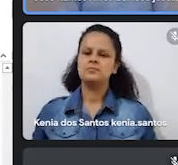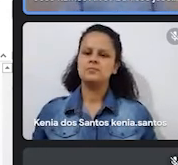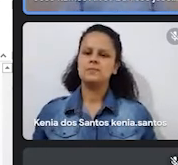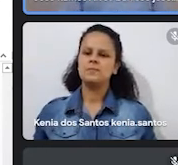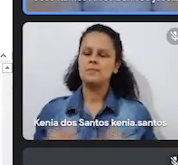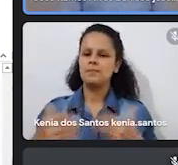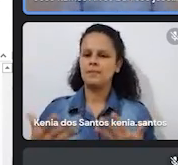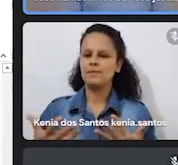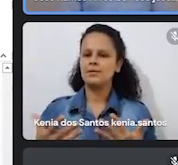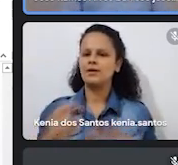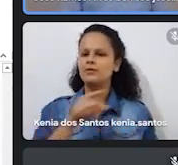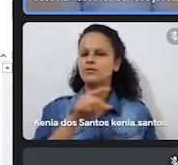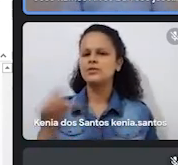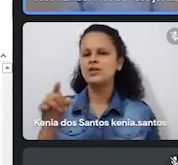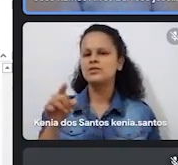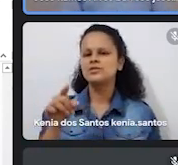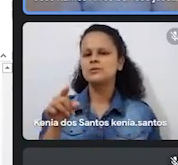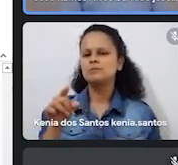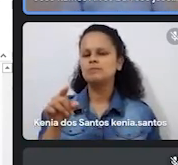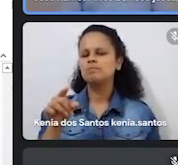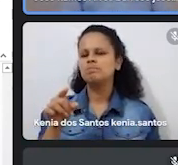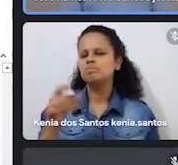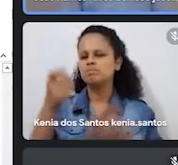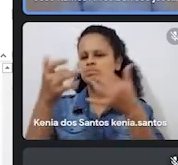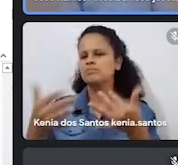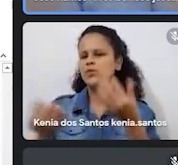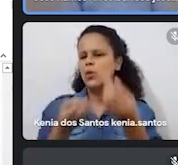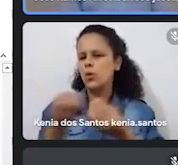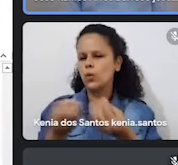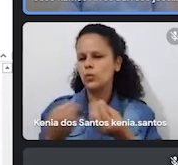Pessoal, só para vocês terem uma noção,